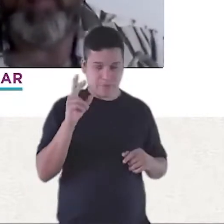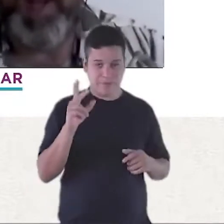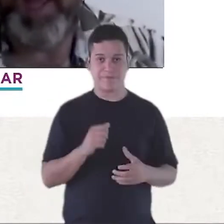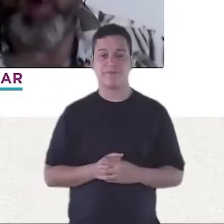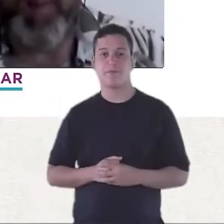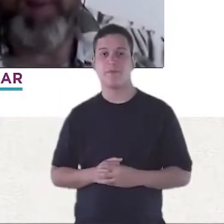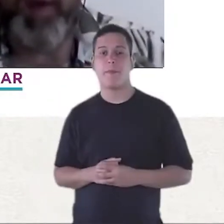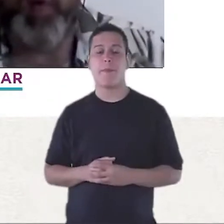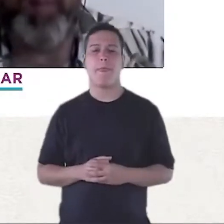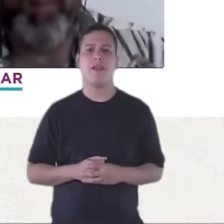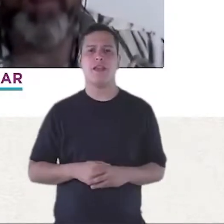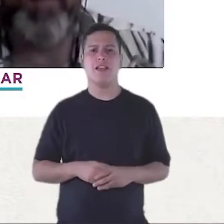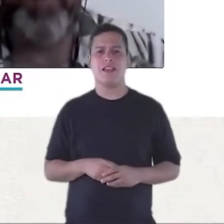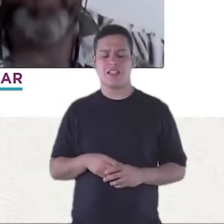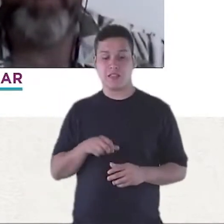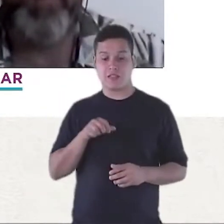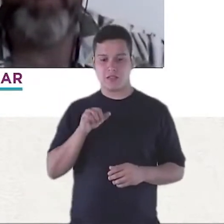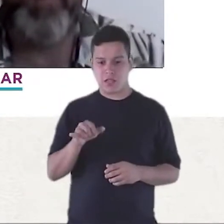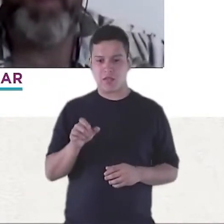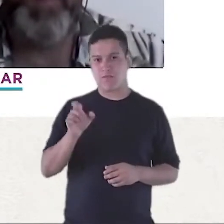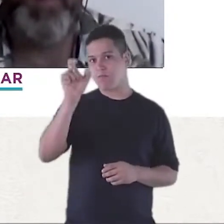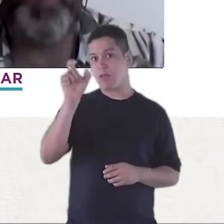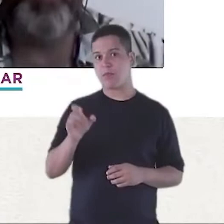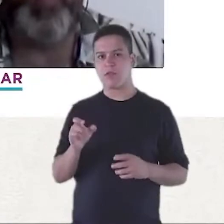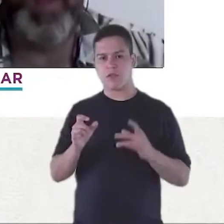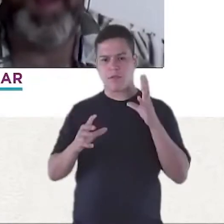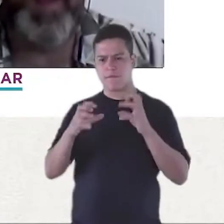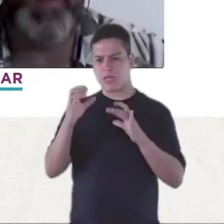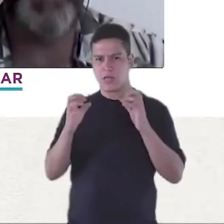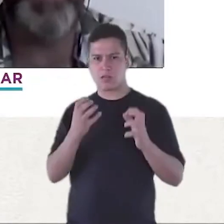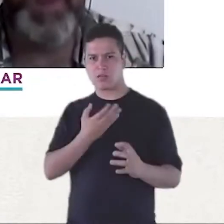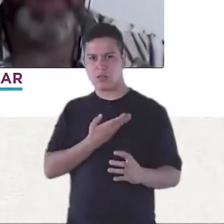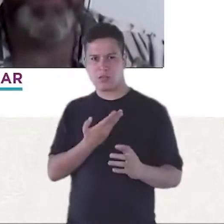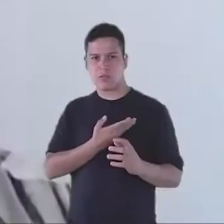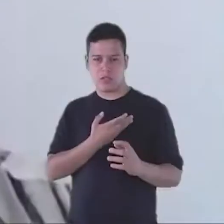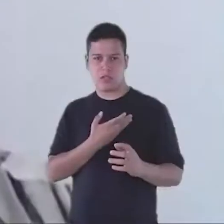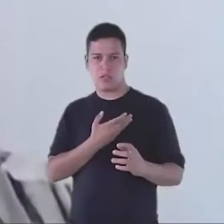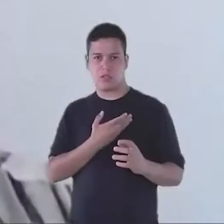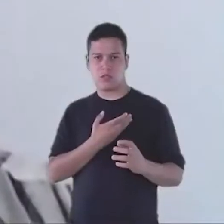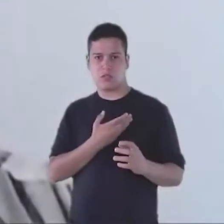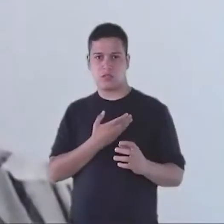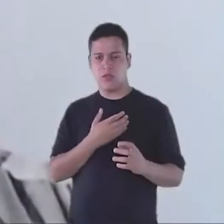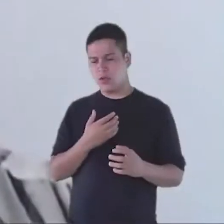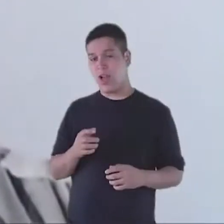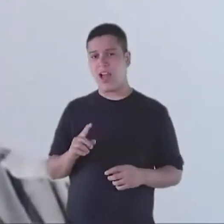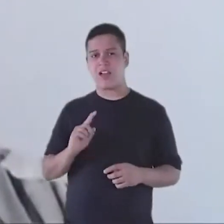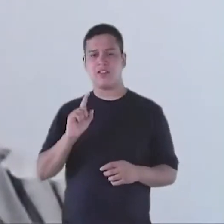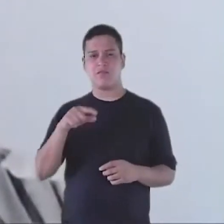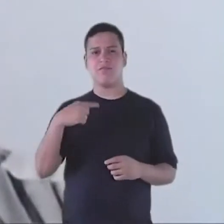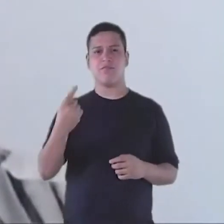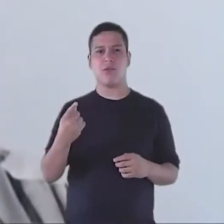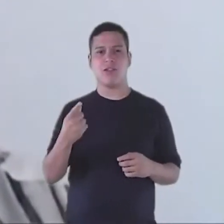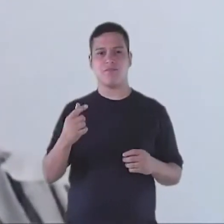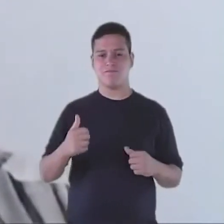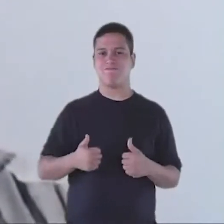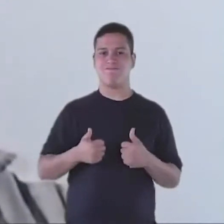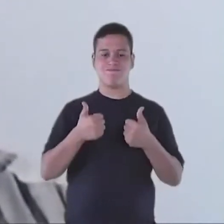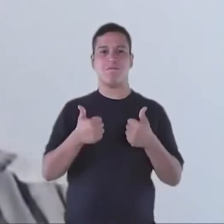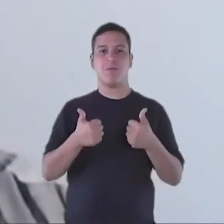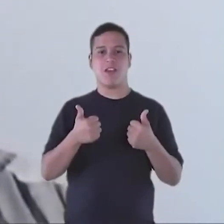Quando alguém briga com um amigo, ao voltar a rir, perdoa a